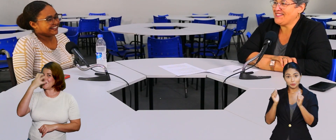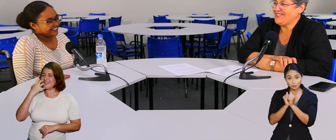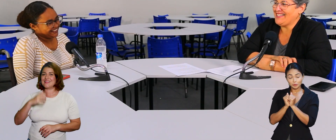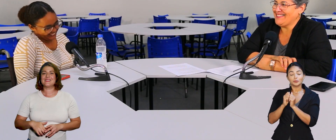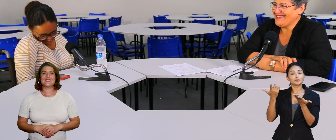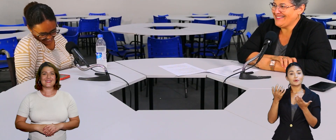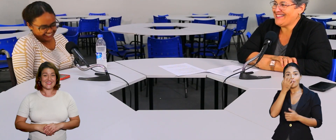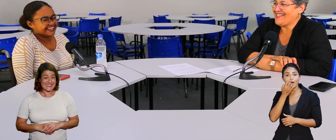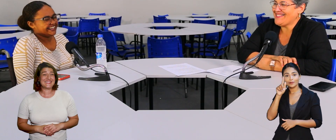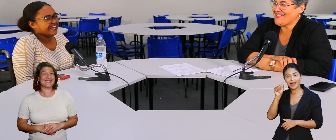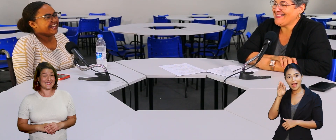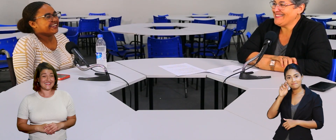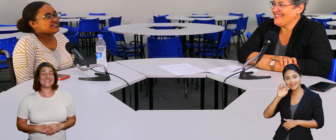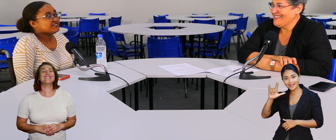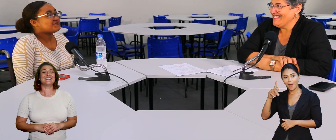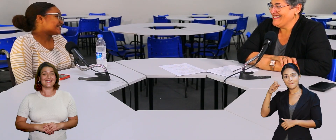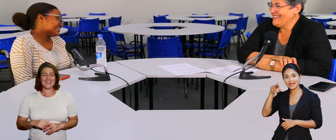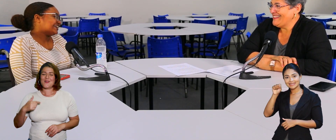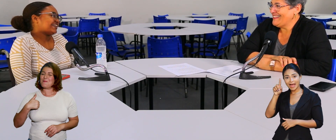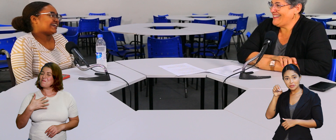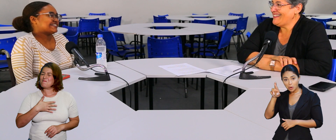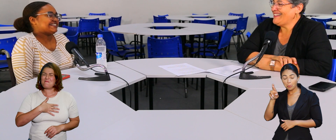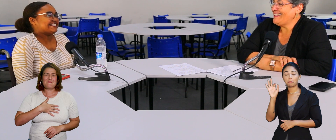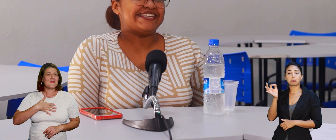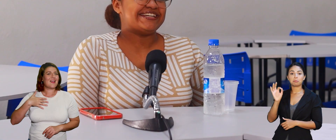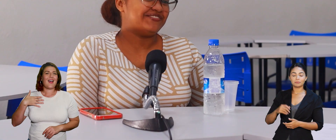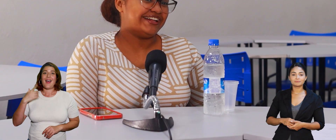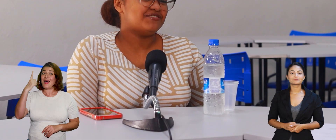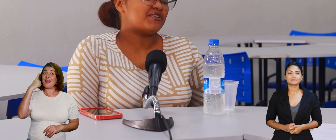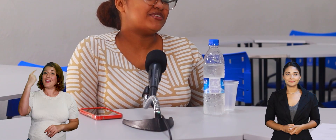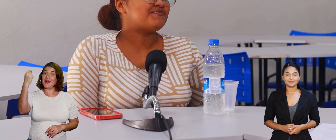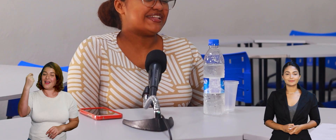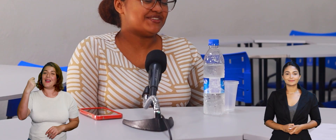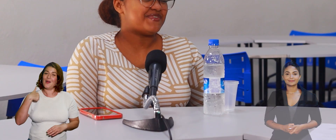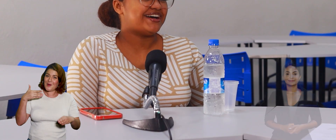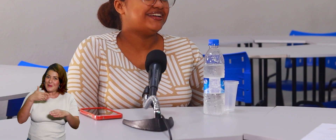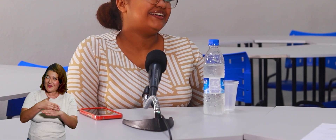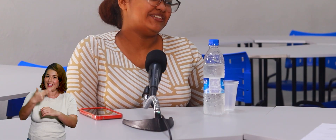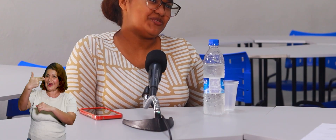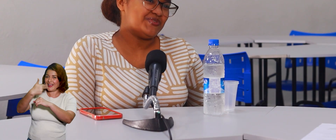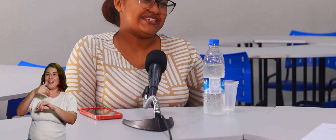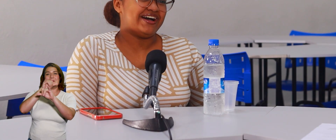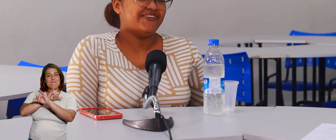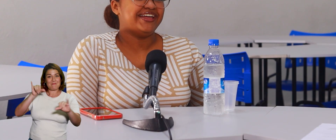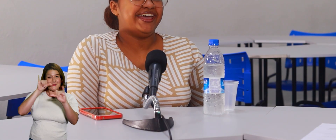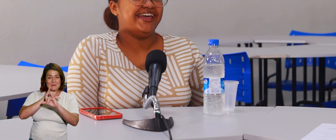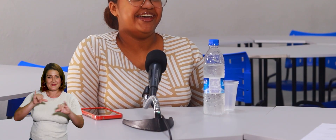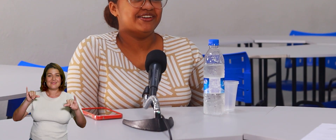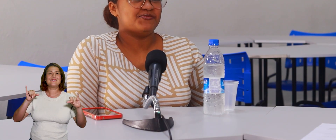Gabriel Pensador, hein? Que isso? E eu tive o prazer, né, assim, de ser chamada para poder participar do